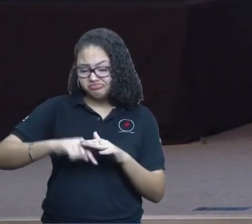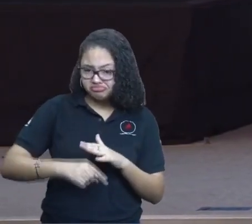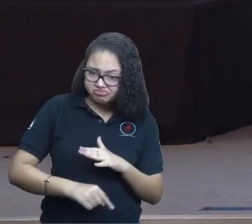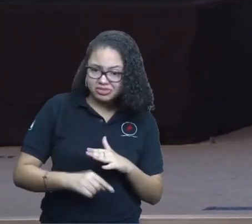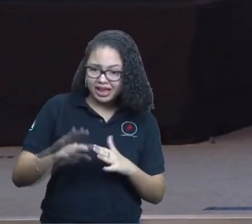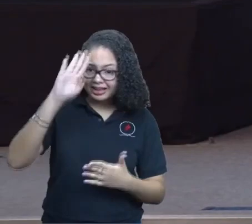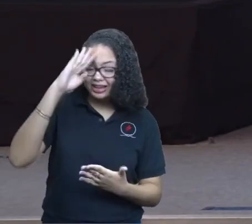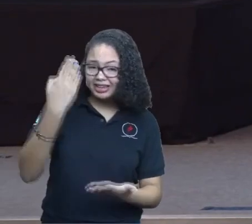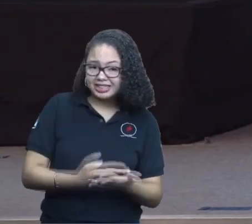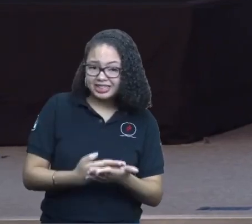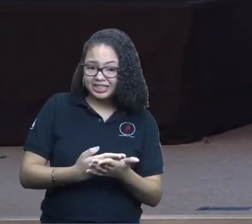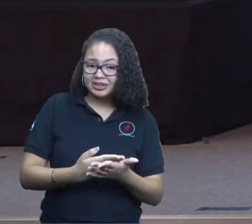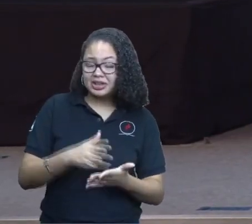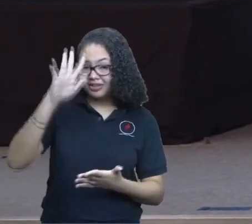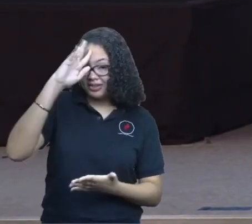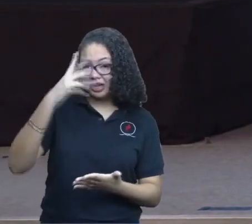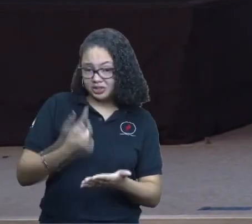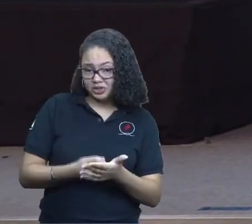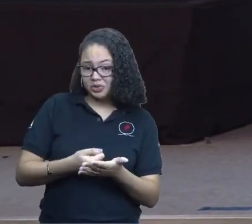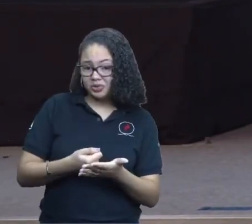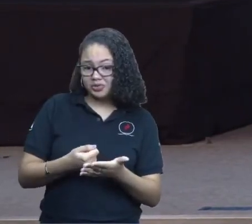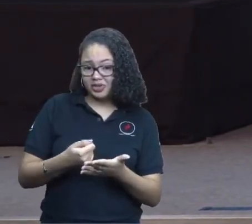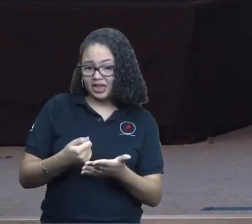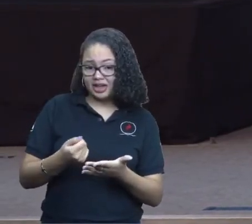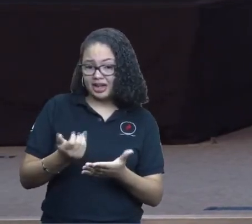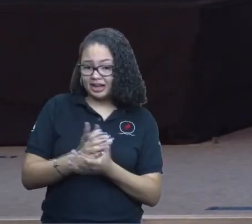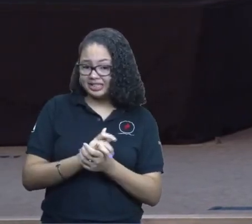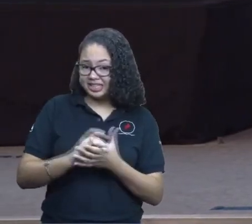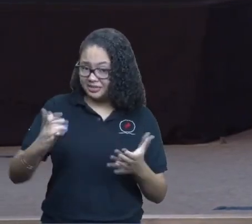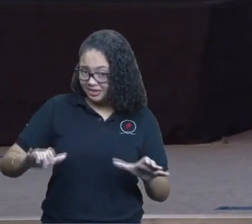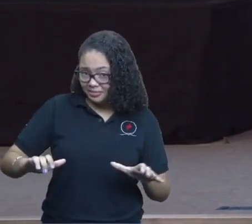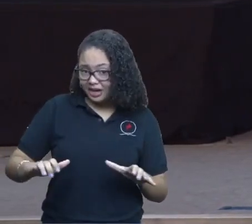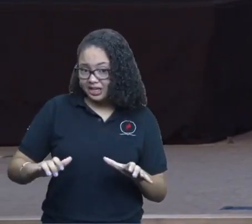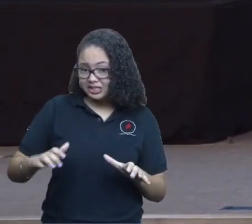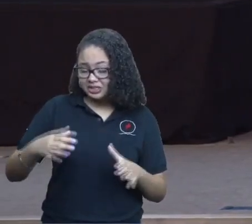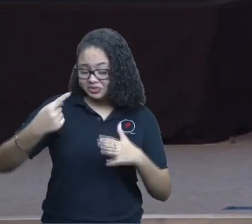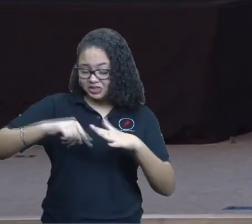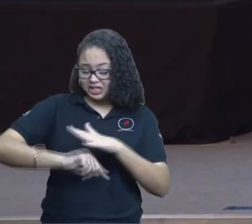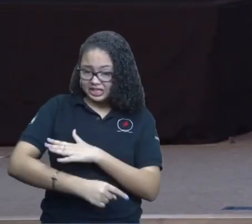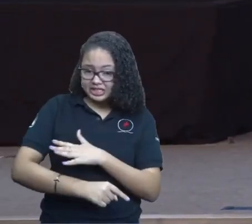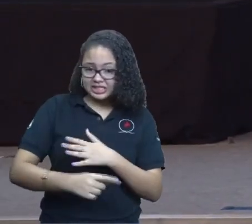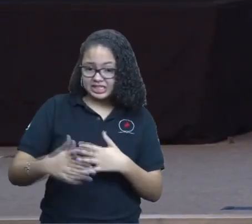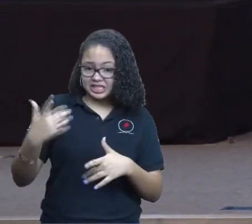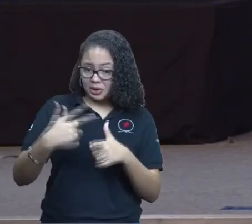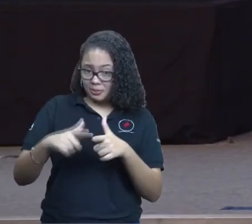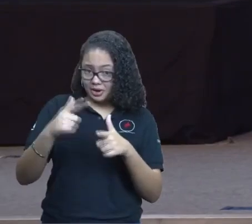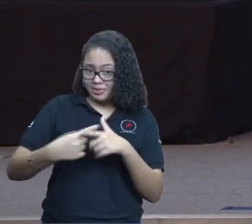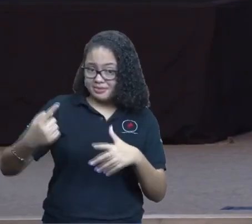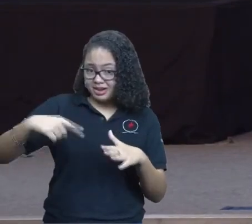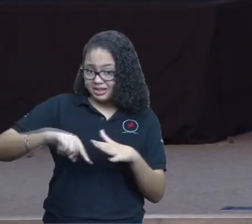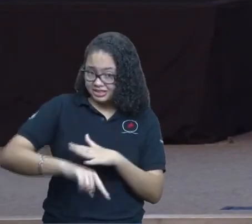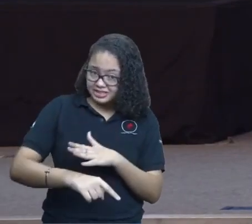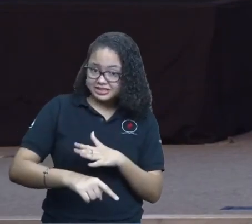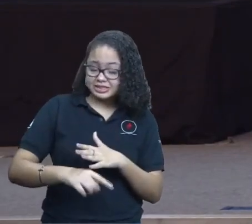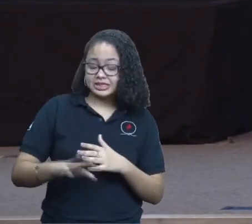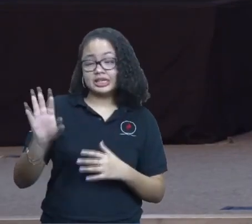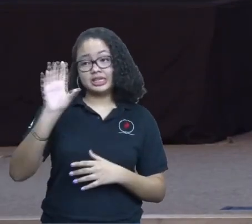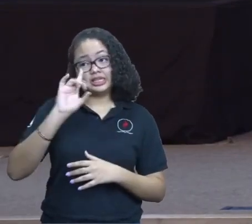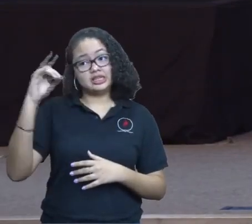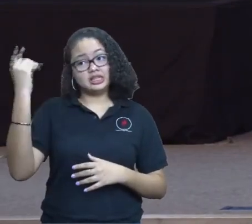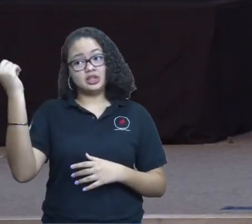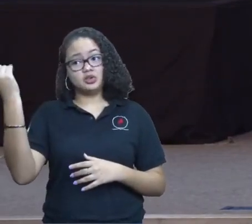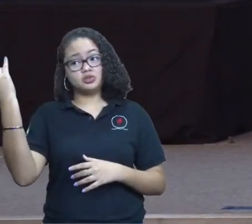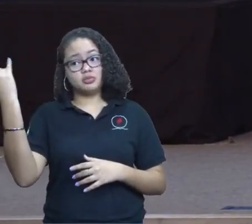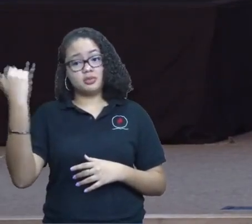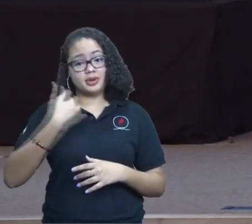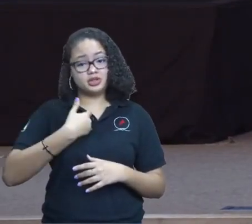acreditando que vai resolver a separação descendo o problema descendo Deus me disse hoje